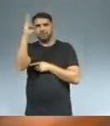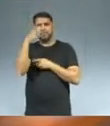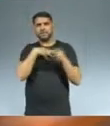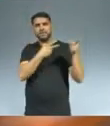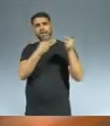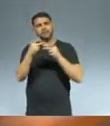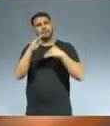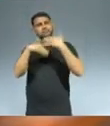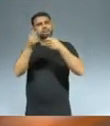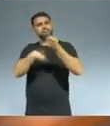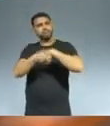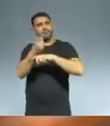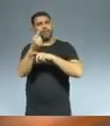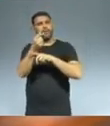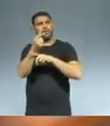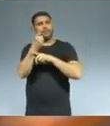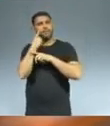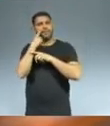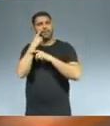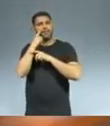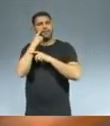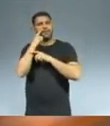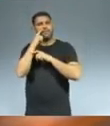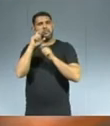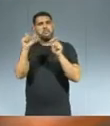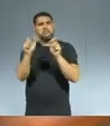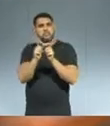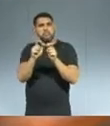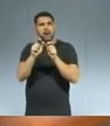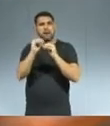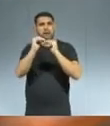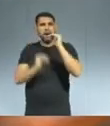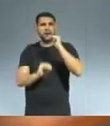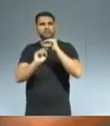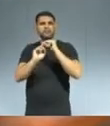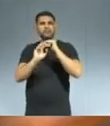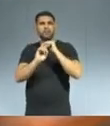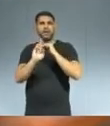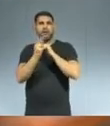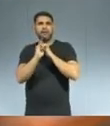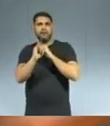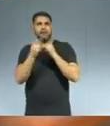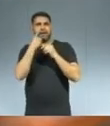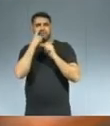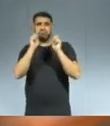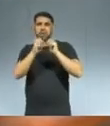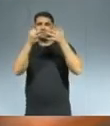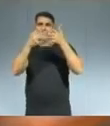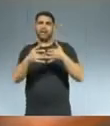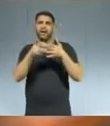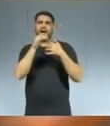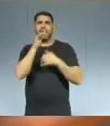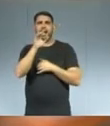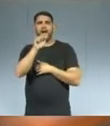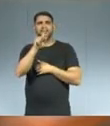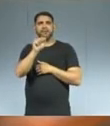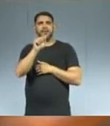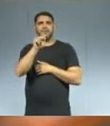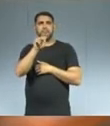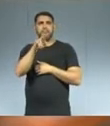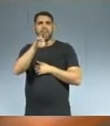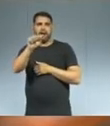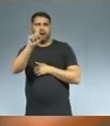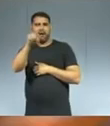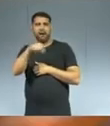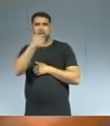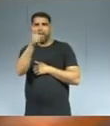desenvolvimento para essa região e ainda tem o baixo e DH mas que tem um potencial enorme de crescimento A gente poderia acertar aqui Inclusive a castanha do